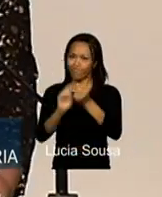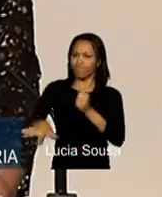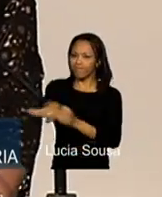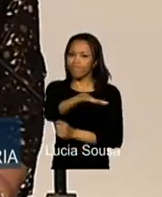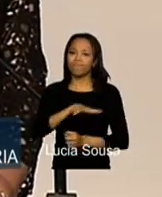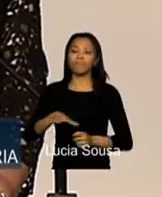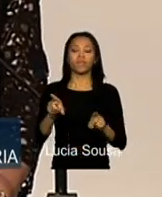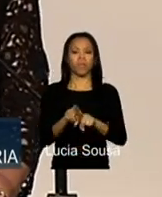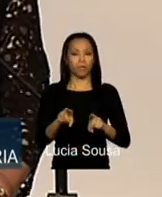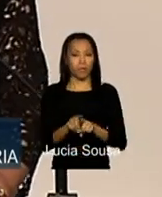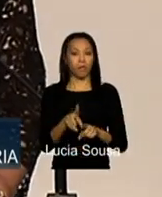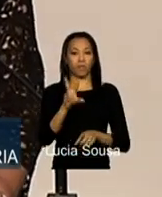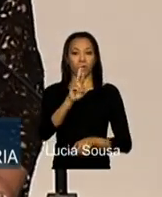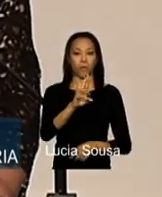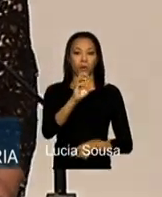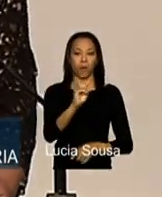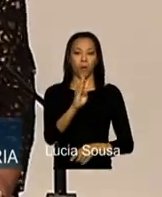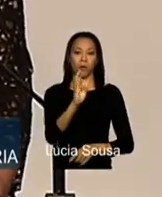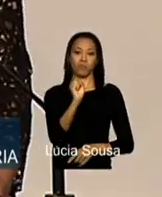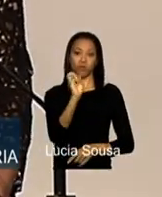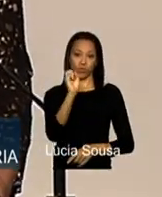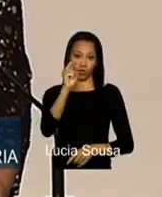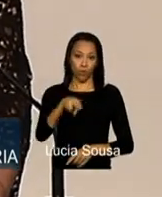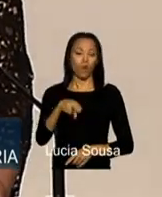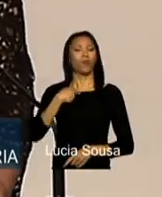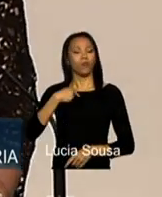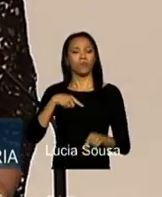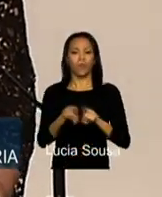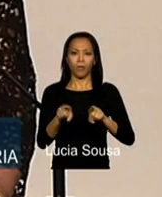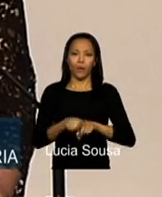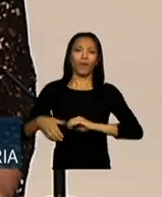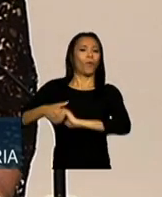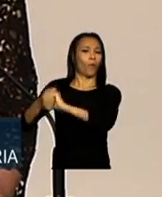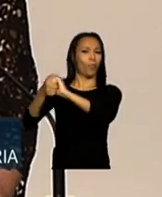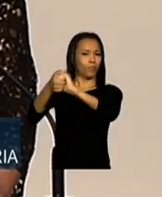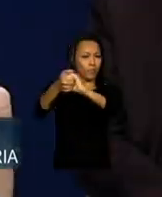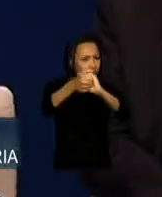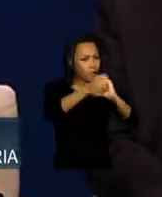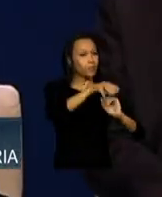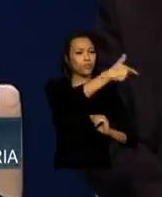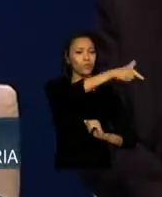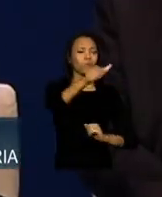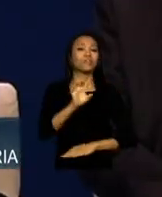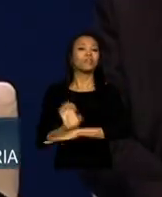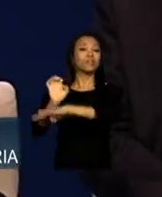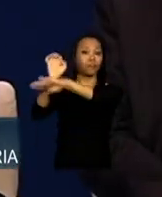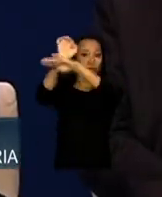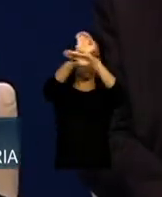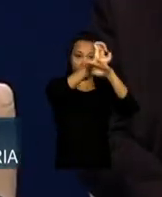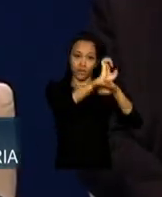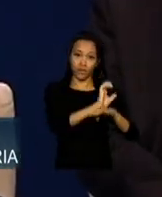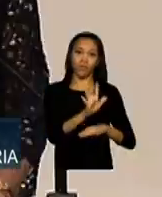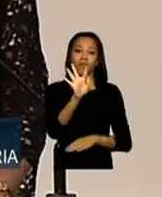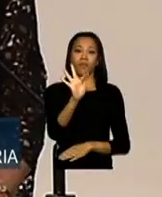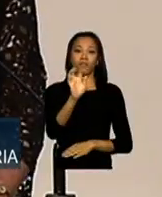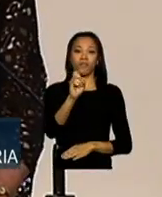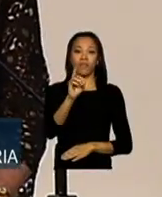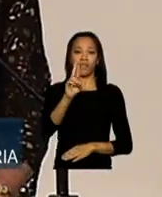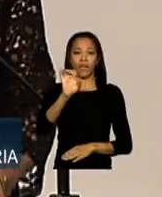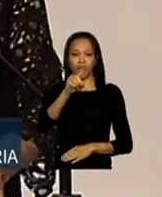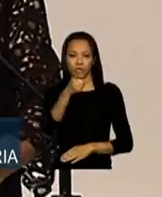intermédio do Robson, eu cumprimento aqui os presidentes das federações estaduais, os empresários